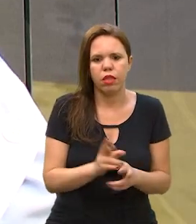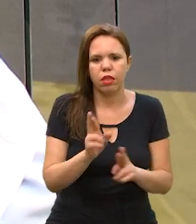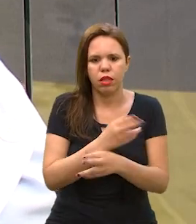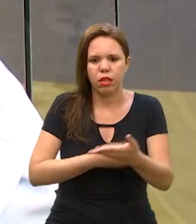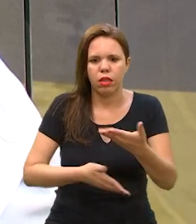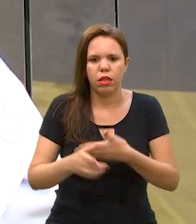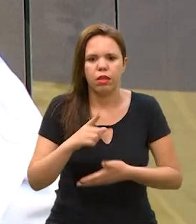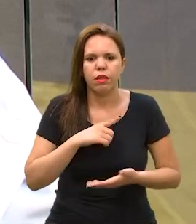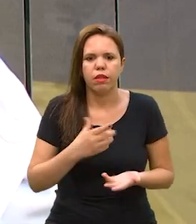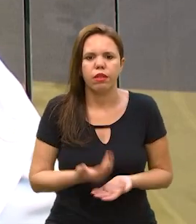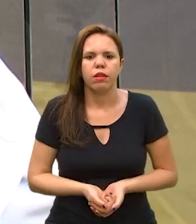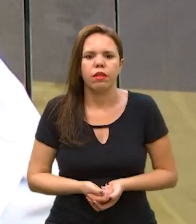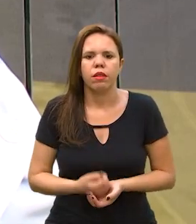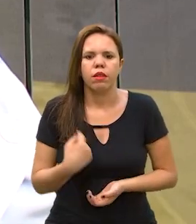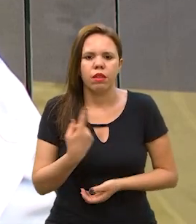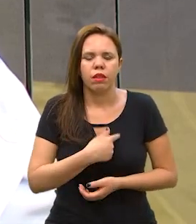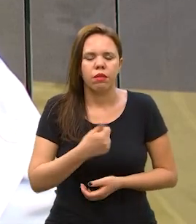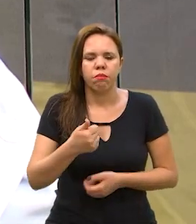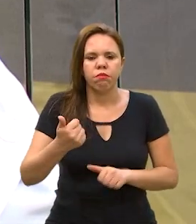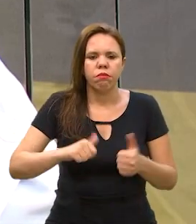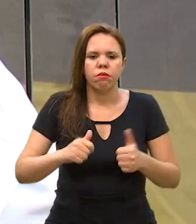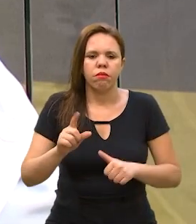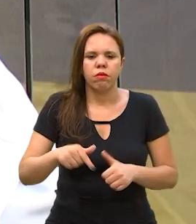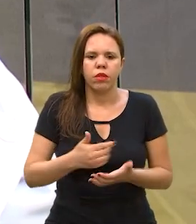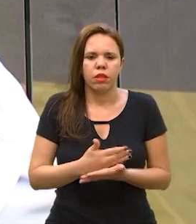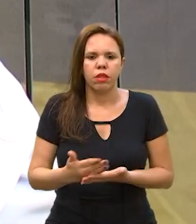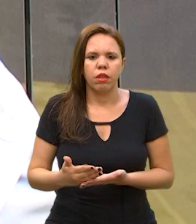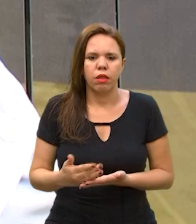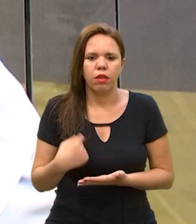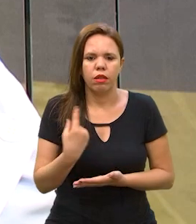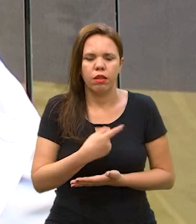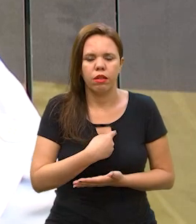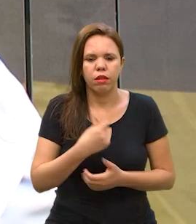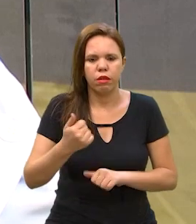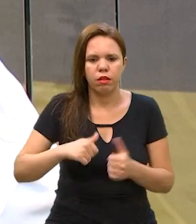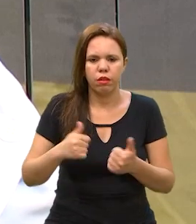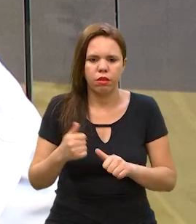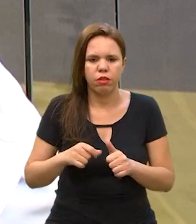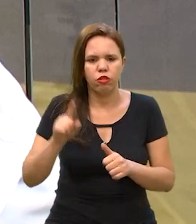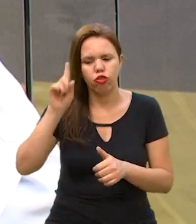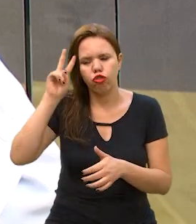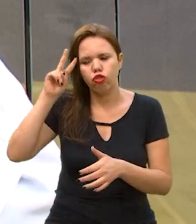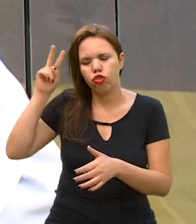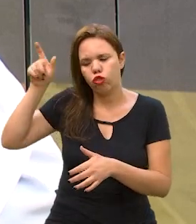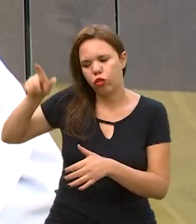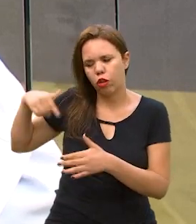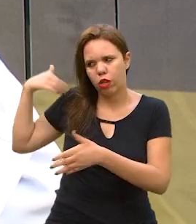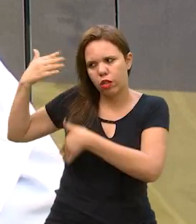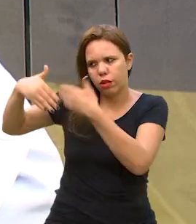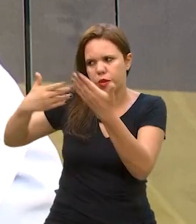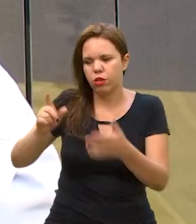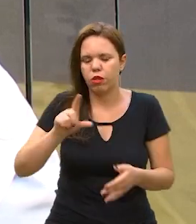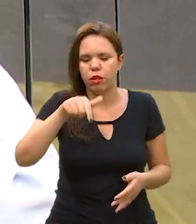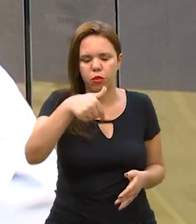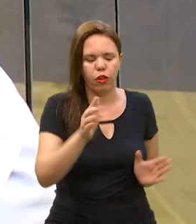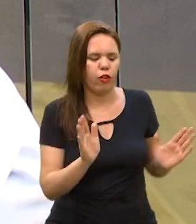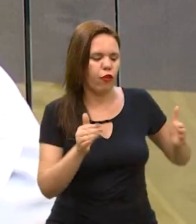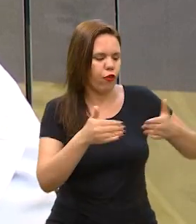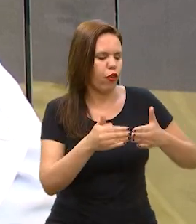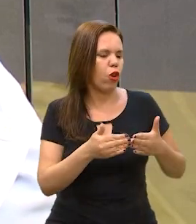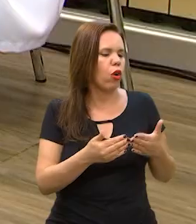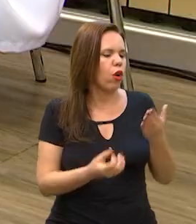relacionamentos que ele tem. Então, a nossa primeira avaliação começa com a nossa anamnese, com a história do paciente e depois focando